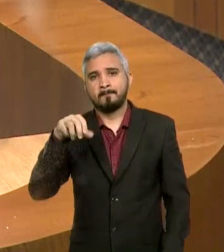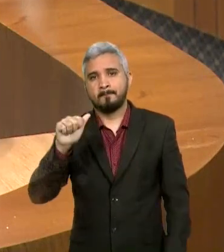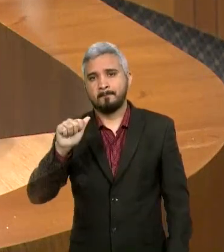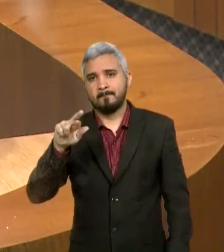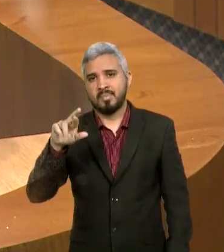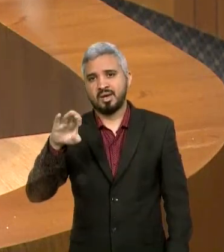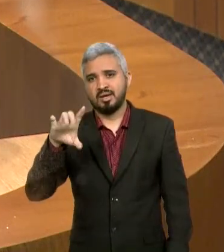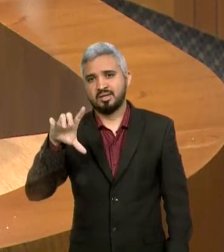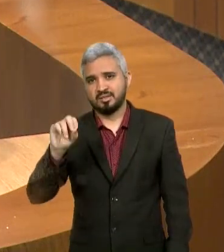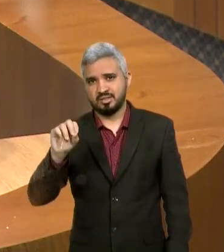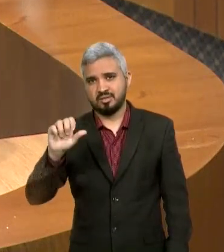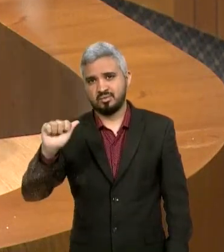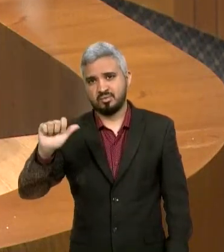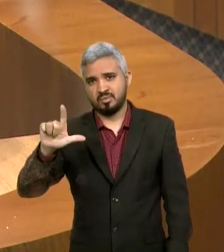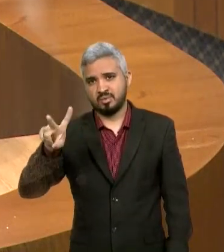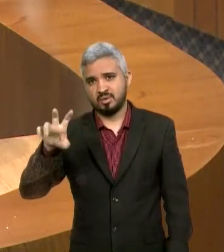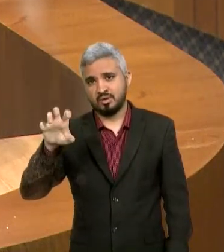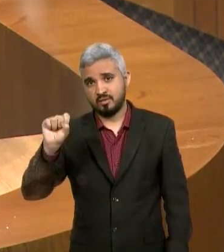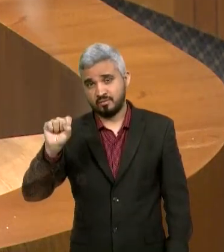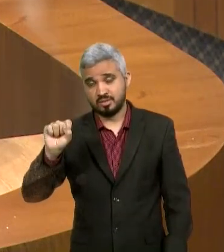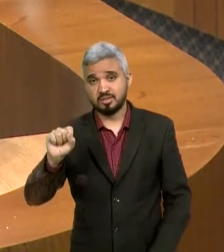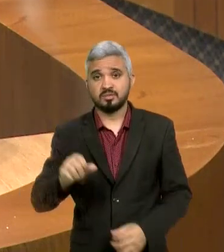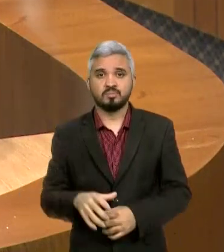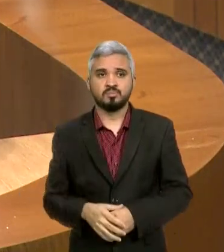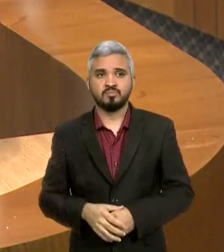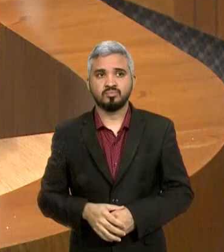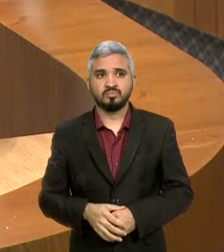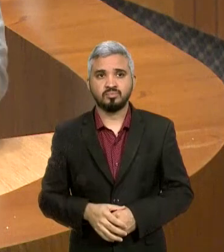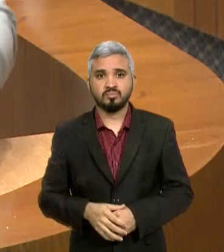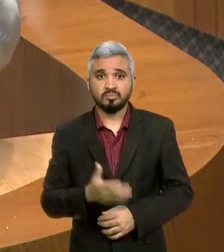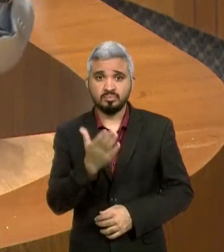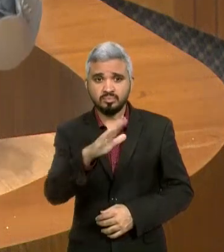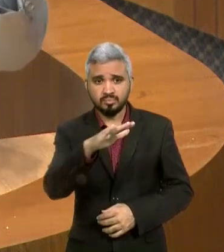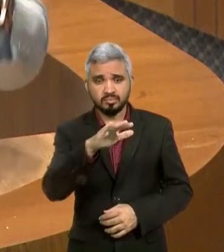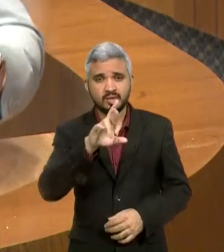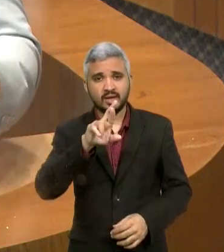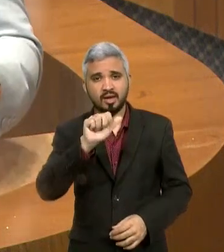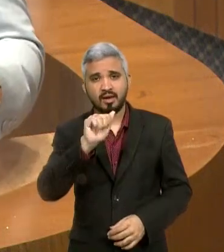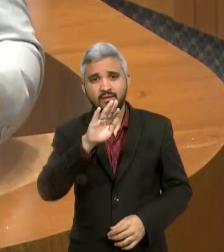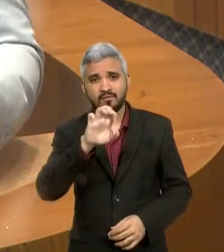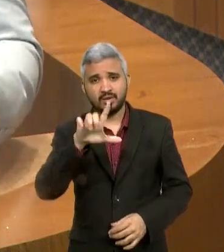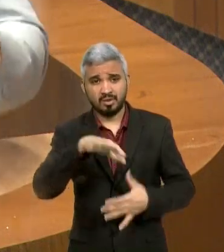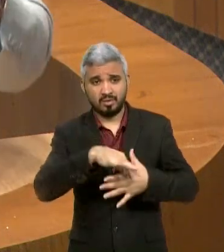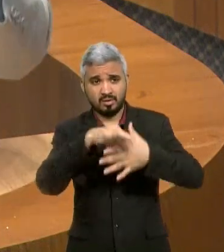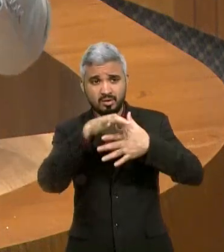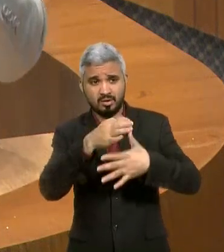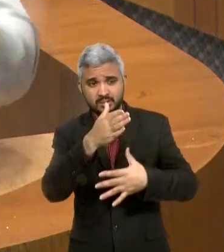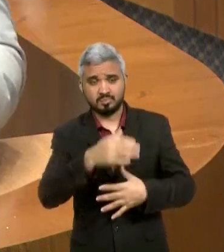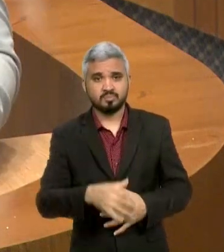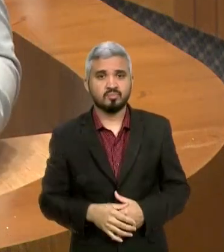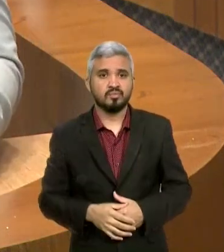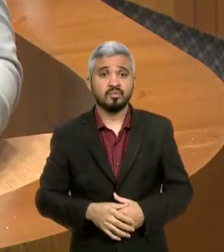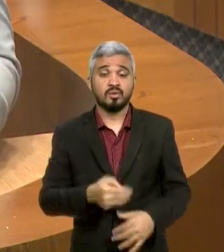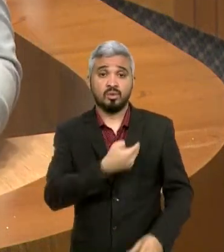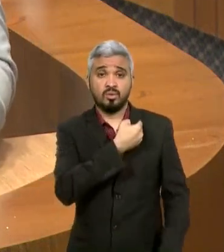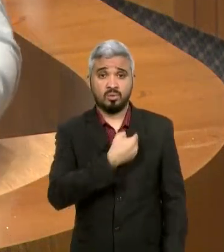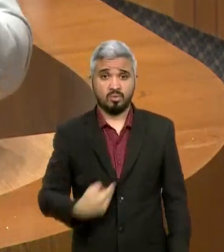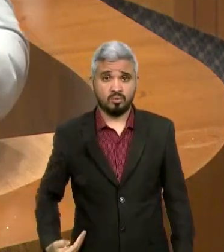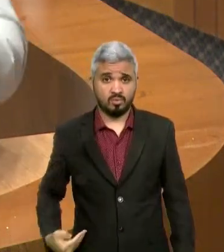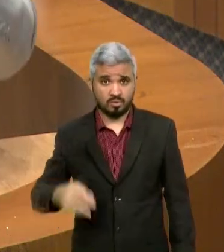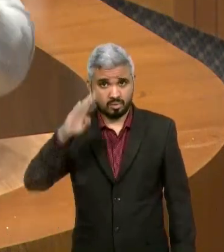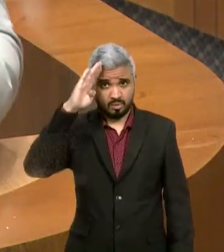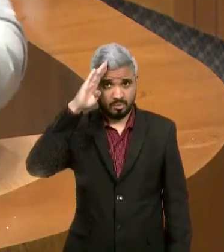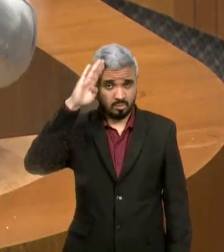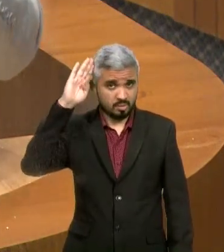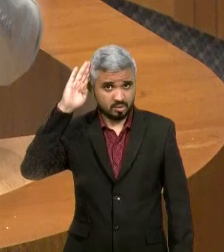ele aja, e é questão de justiça, nosso líder Rafael. O governador Brandão tem demonstrado para